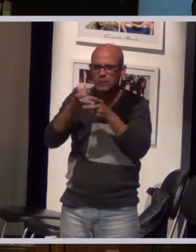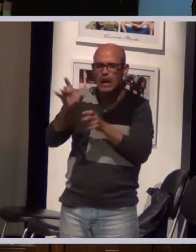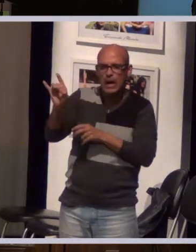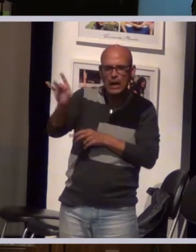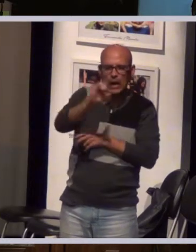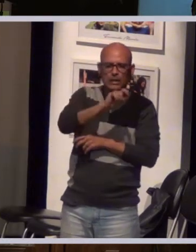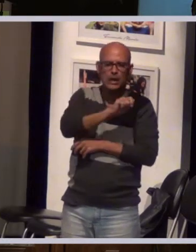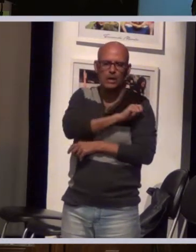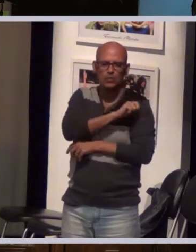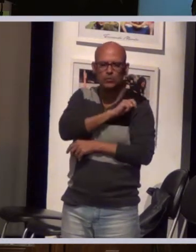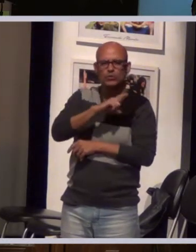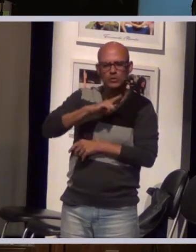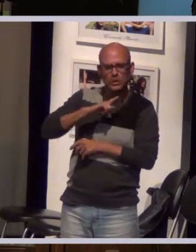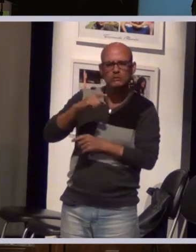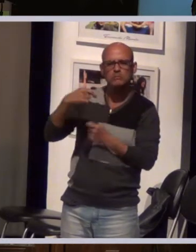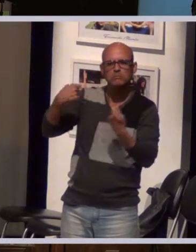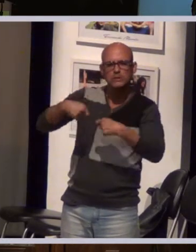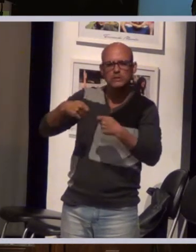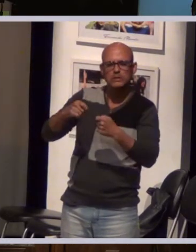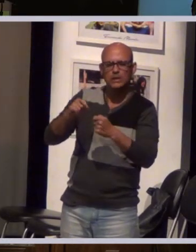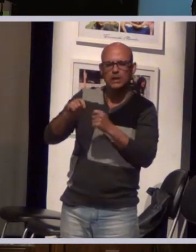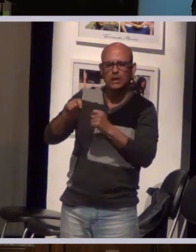necessidade educacional especial.